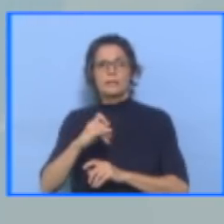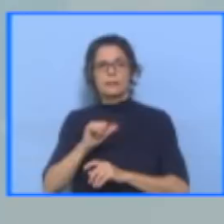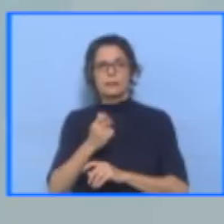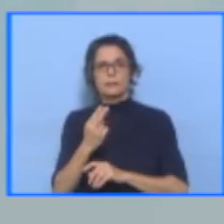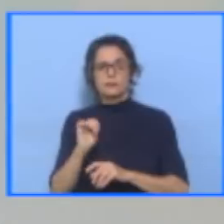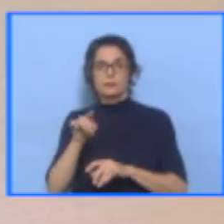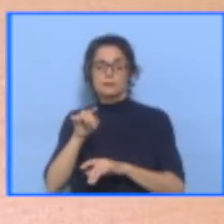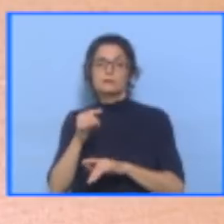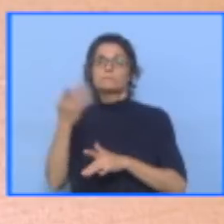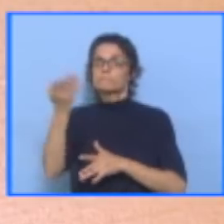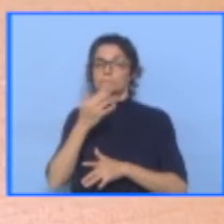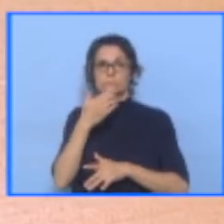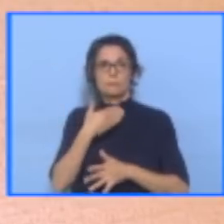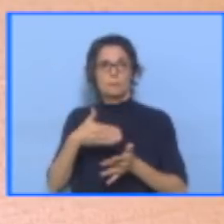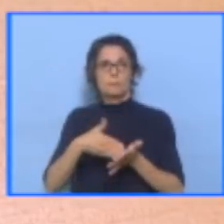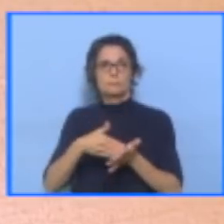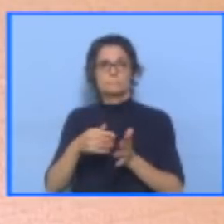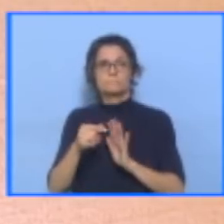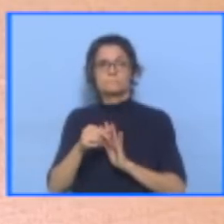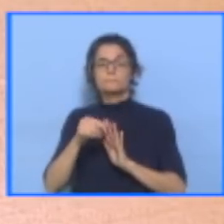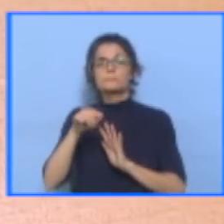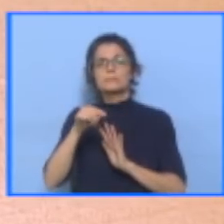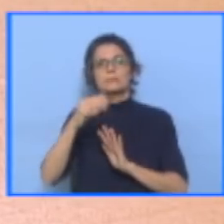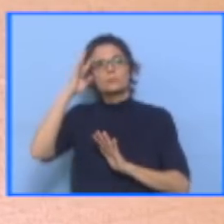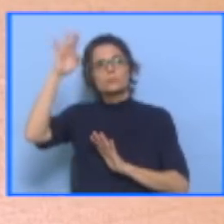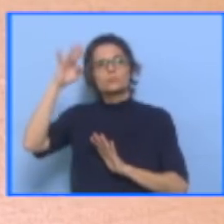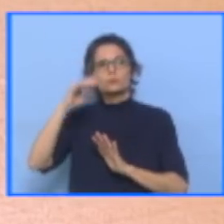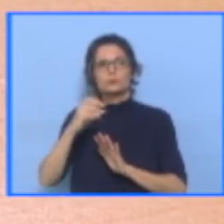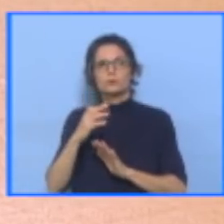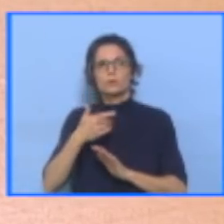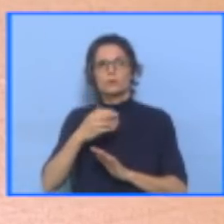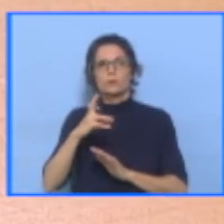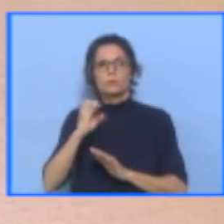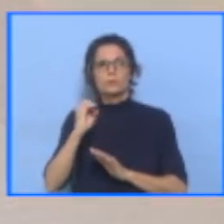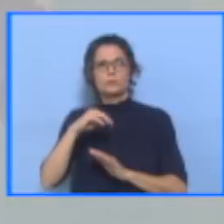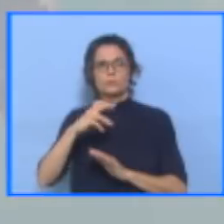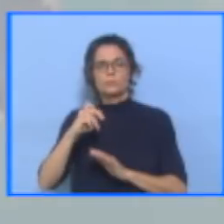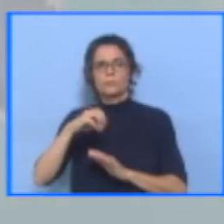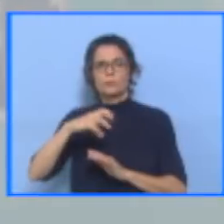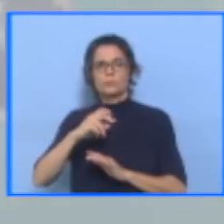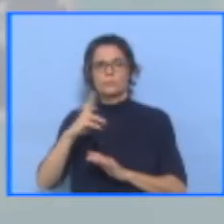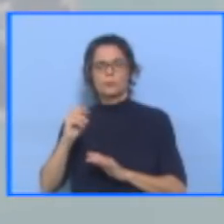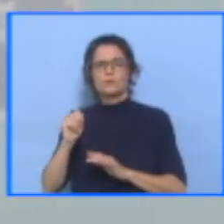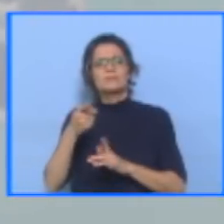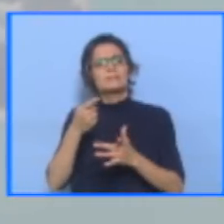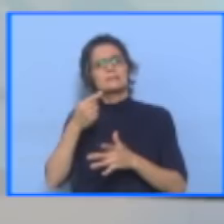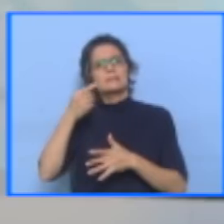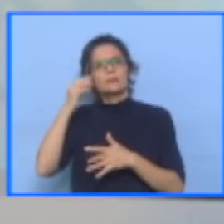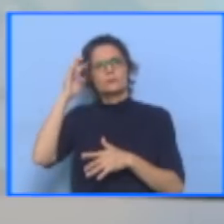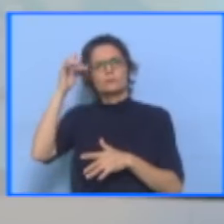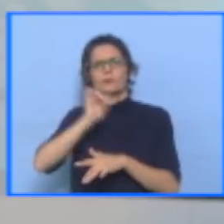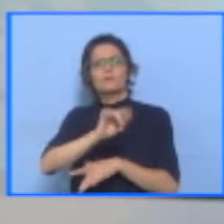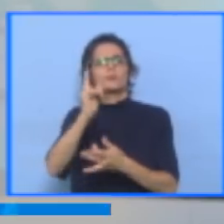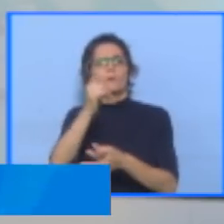por estar connosco. Que sonho é este de um mundo melhor de Tomás More e que atualidade tem ele para os nossos dias? É